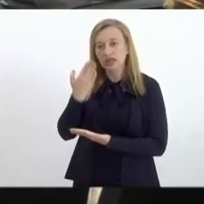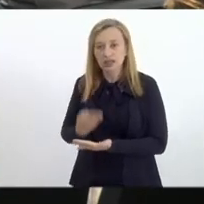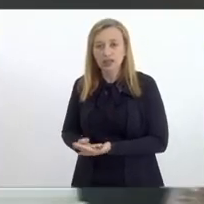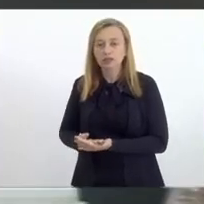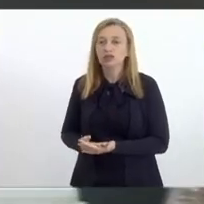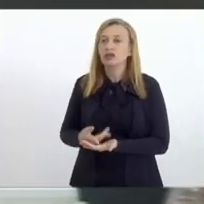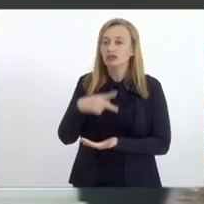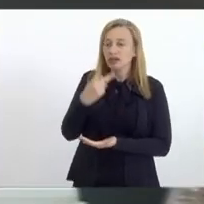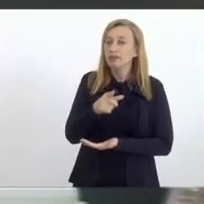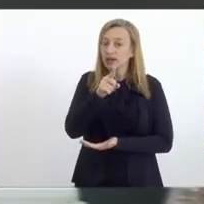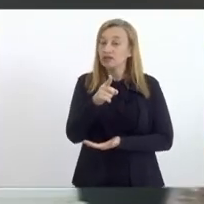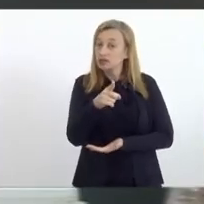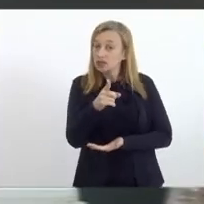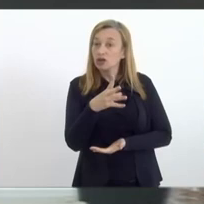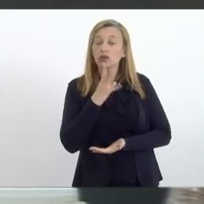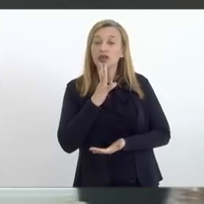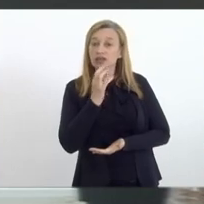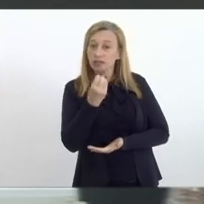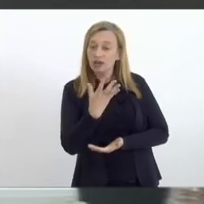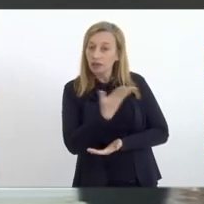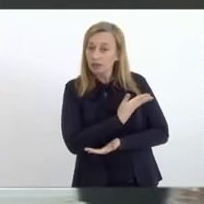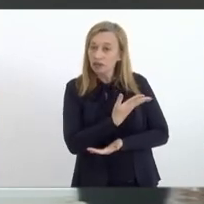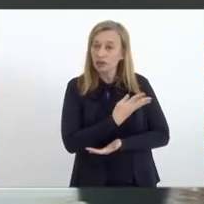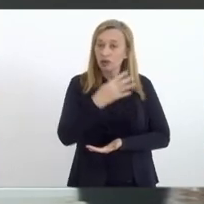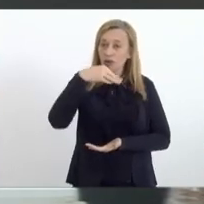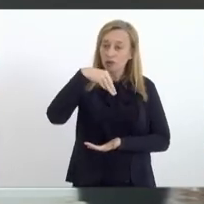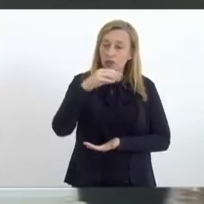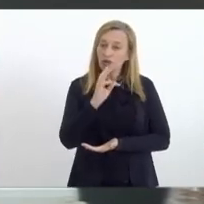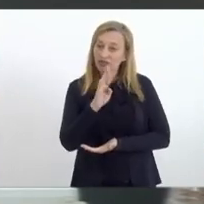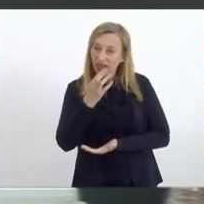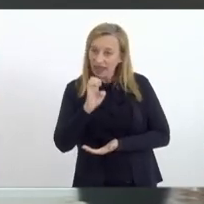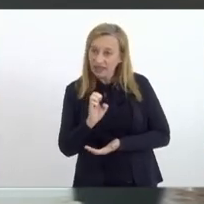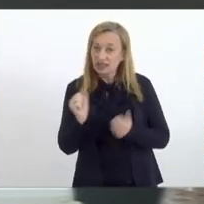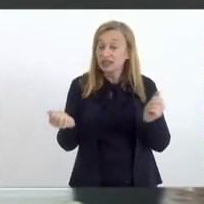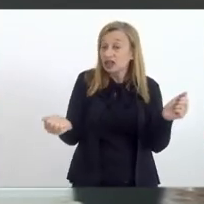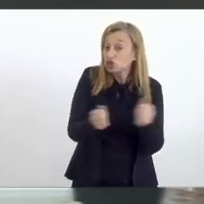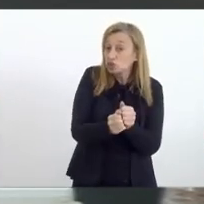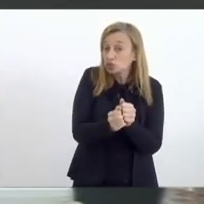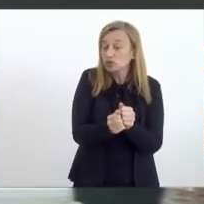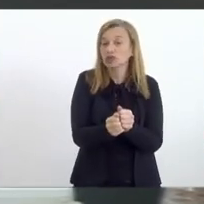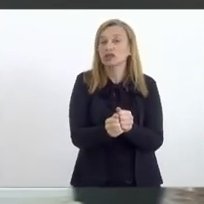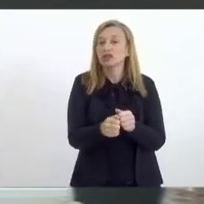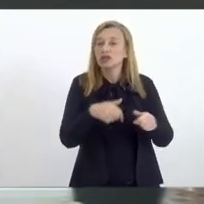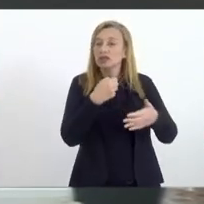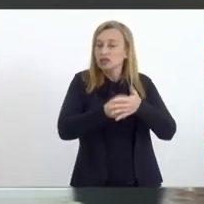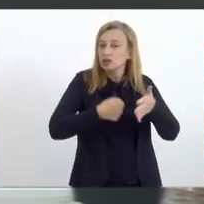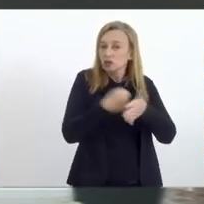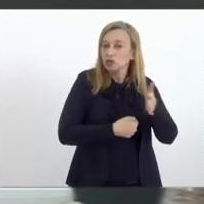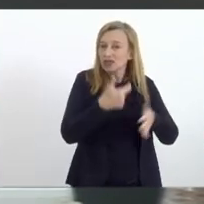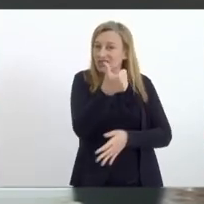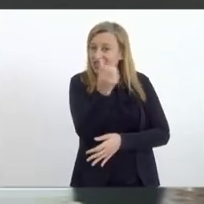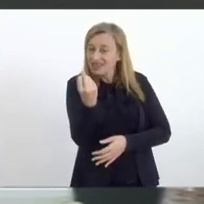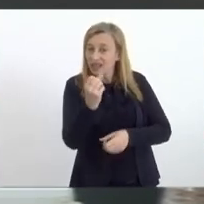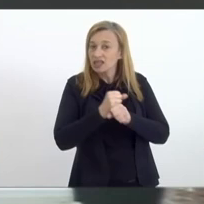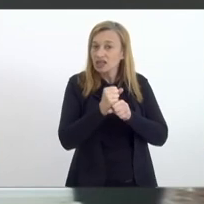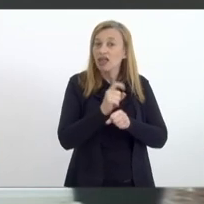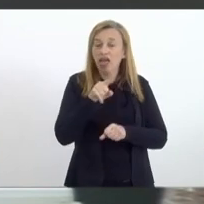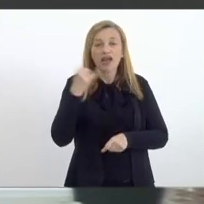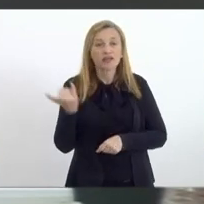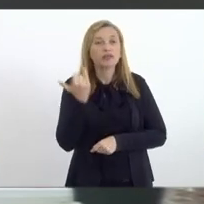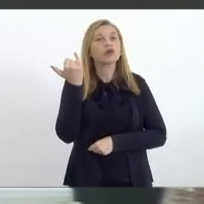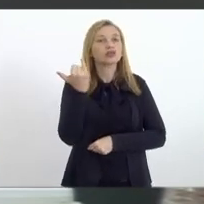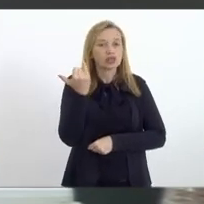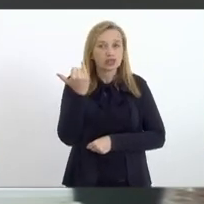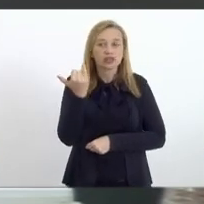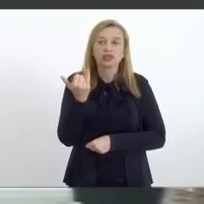que ele conhece bem um colega meu, Montese, e a gente está junto nessa luta dentro do serviço público há 16 anos. Eu acho extremamente importante o